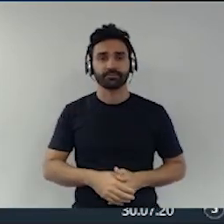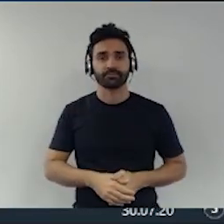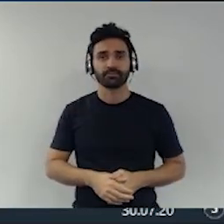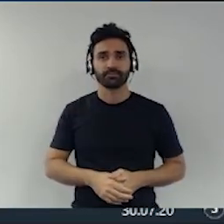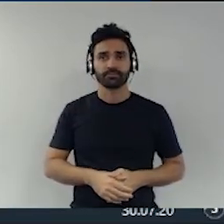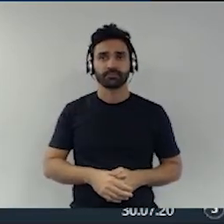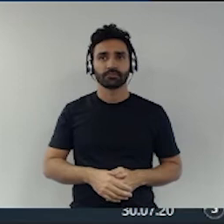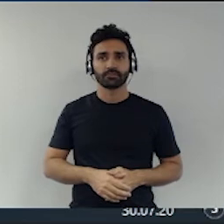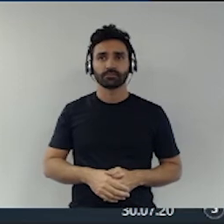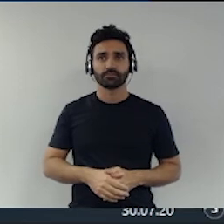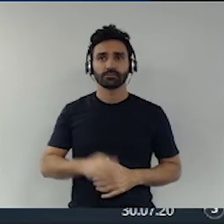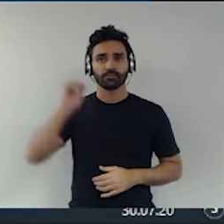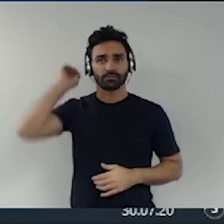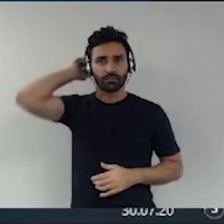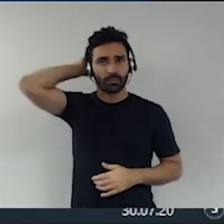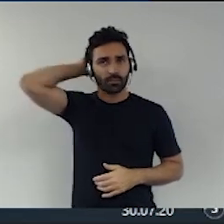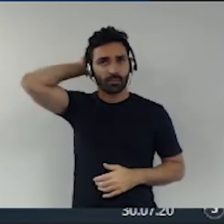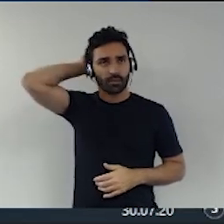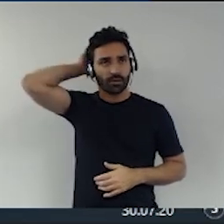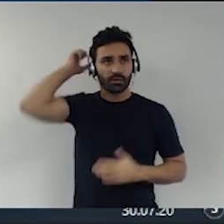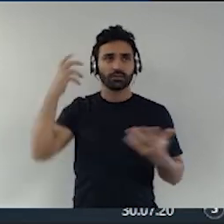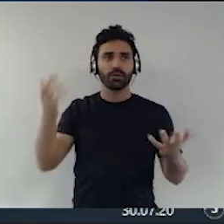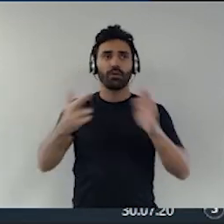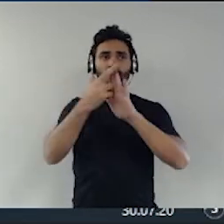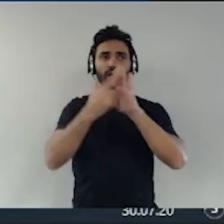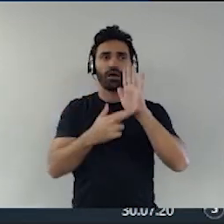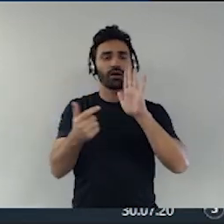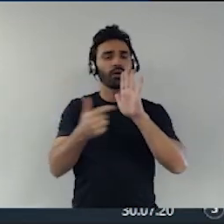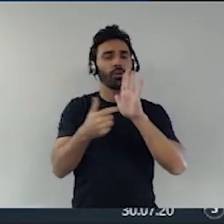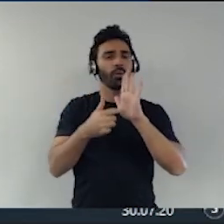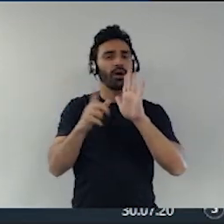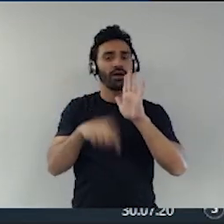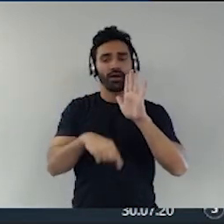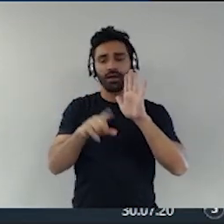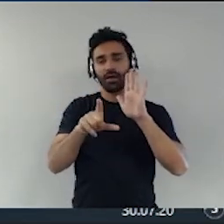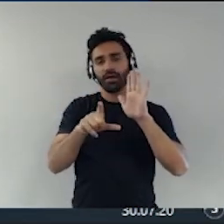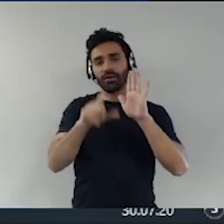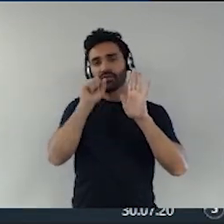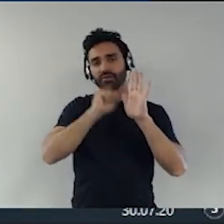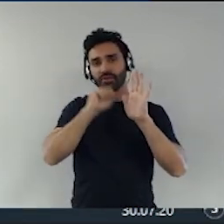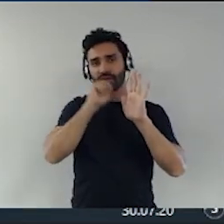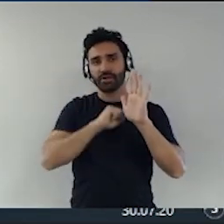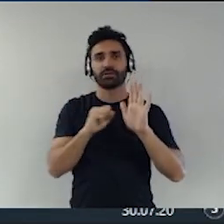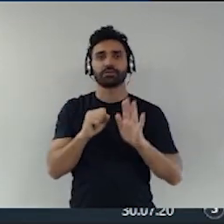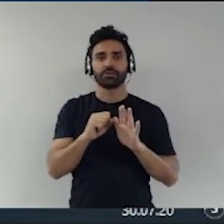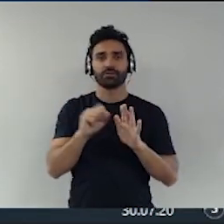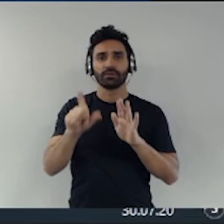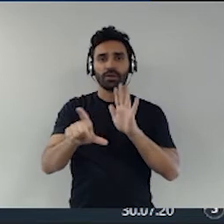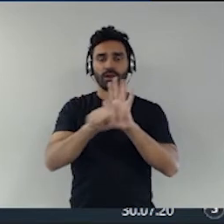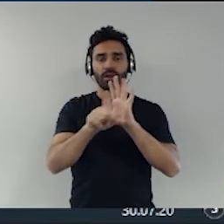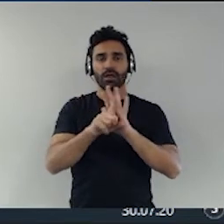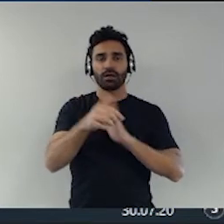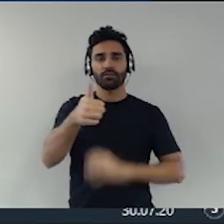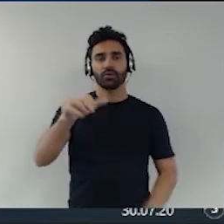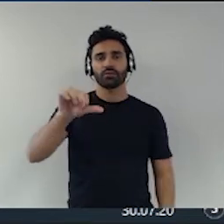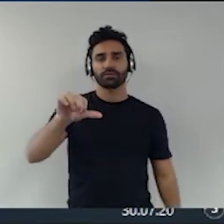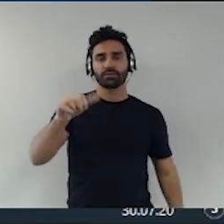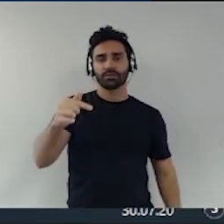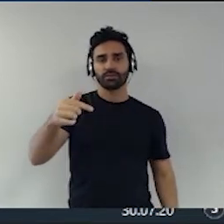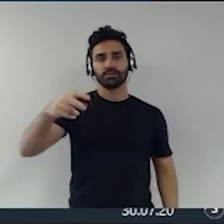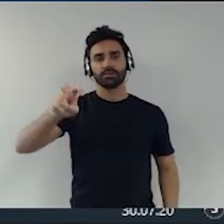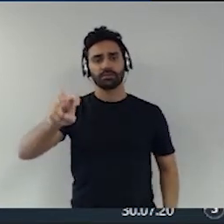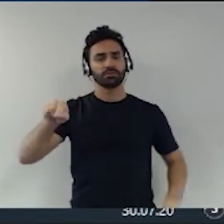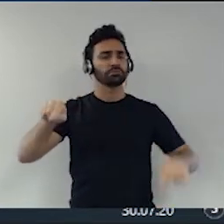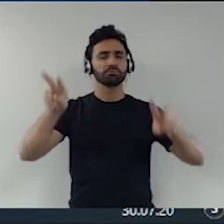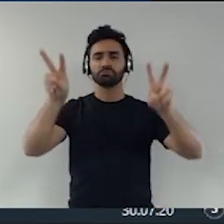E, em termos normativos, nós temos uma lei muito antiga, isso tudo antes da Constituição. Essa lei é de 1975 e trata de